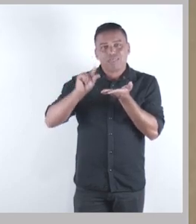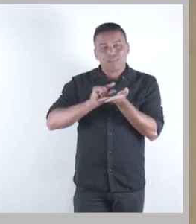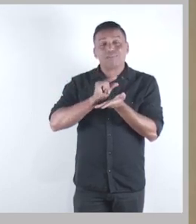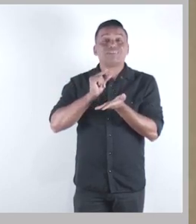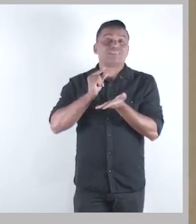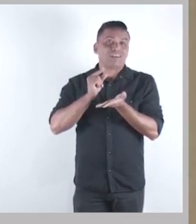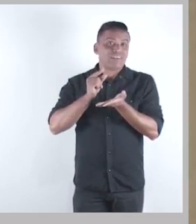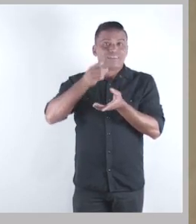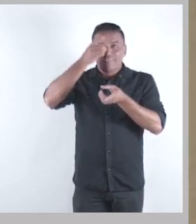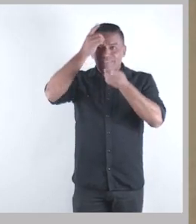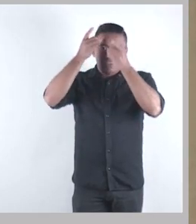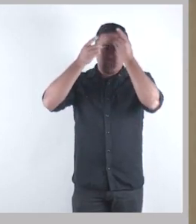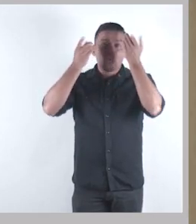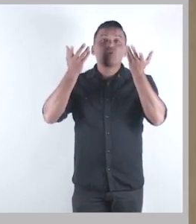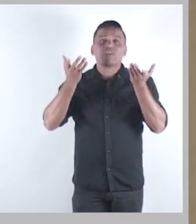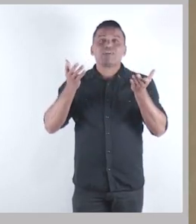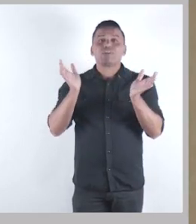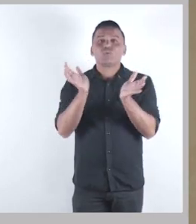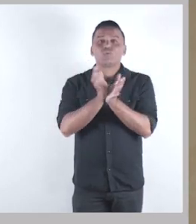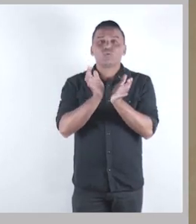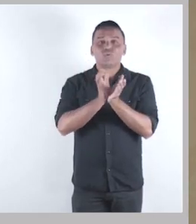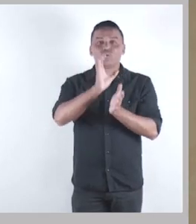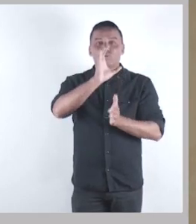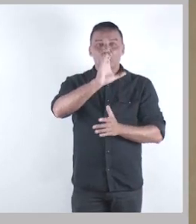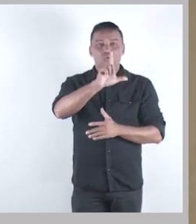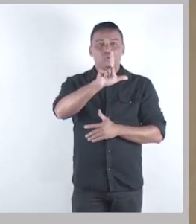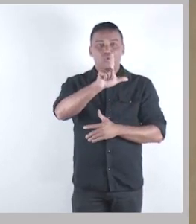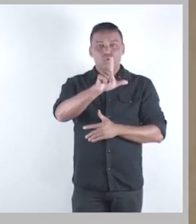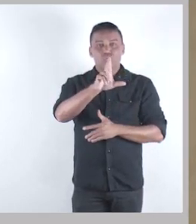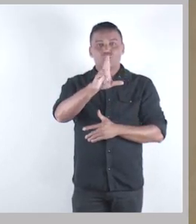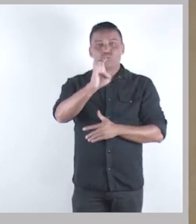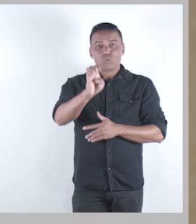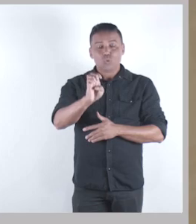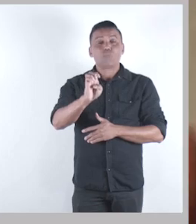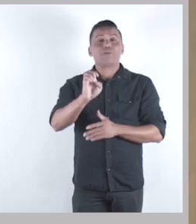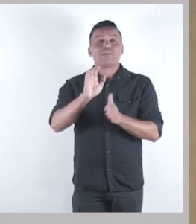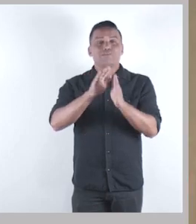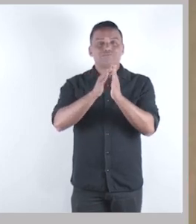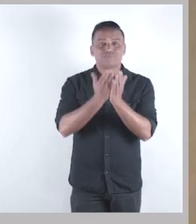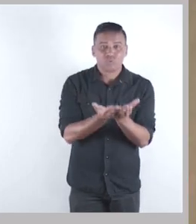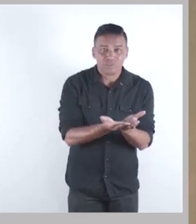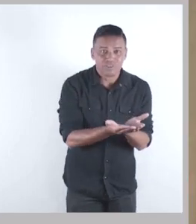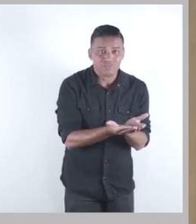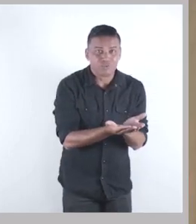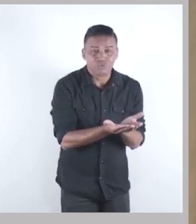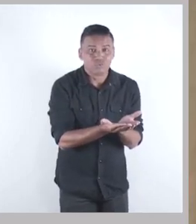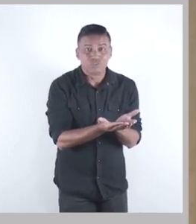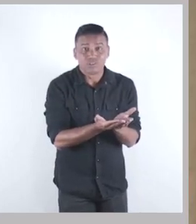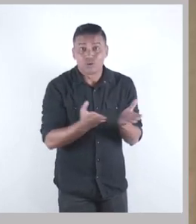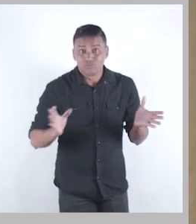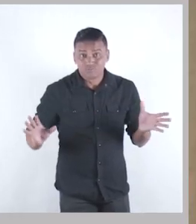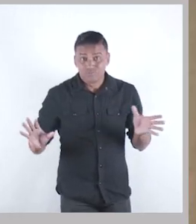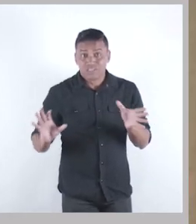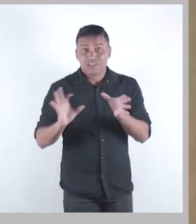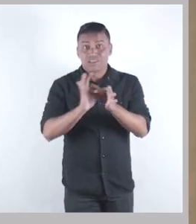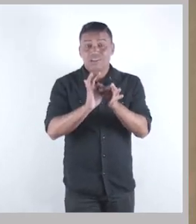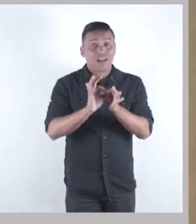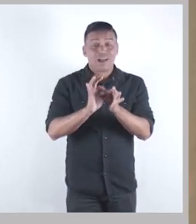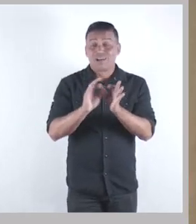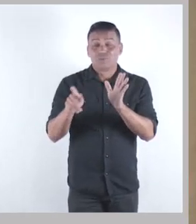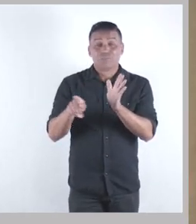a gente inventou o Clube do Livro, que não é diretamente, não está ligado diretamente ao